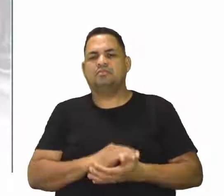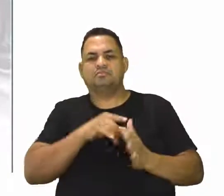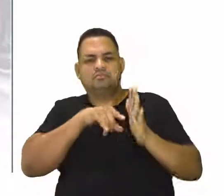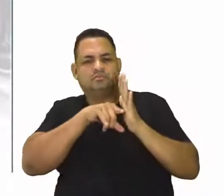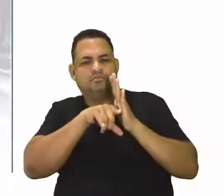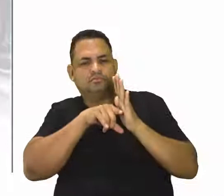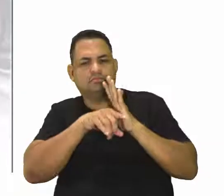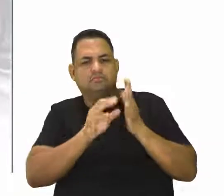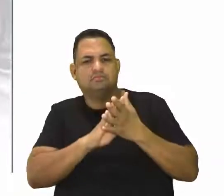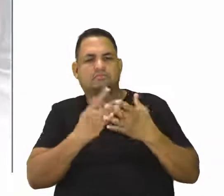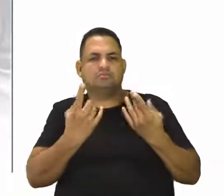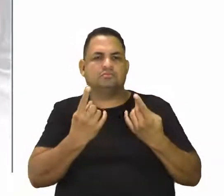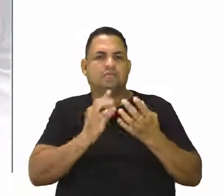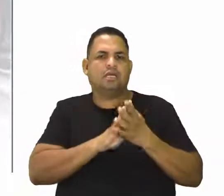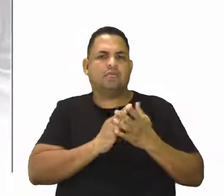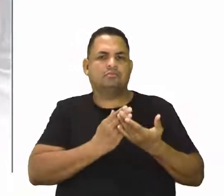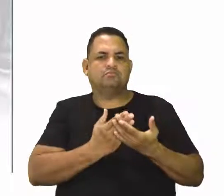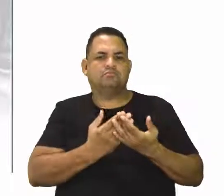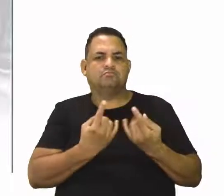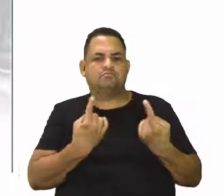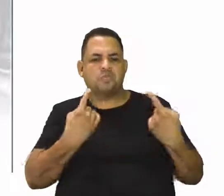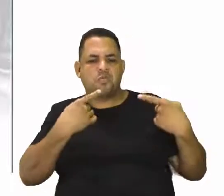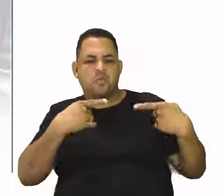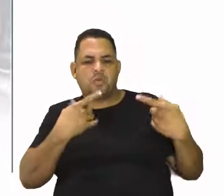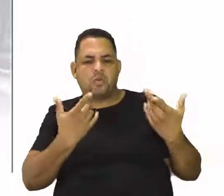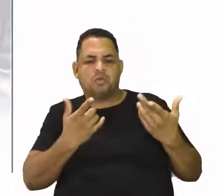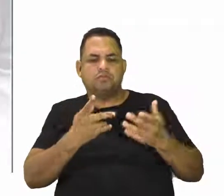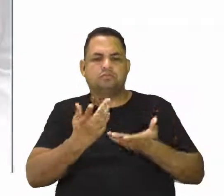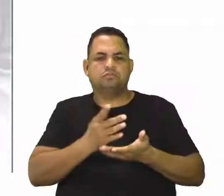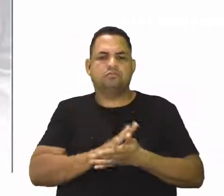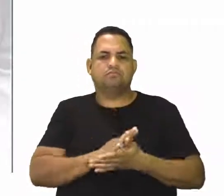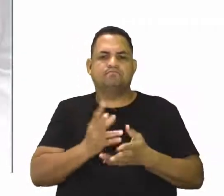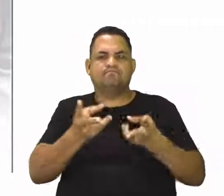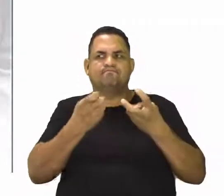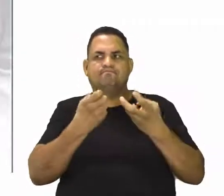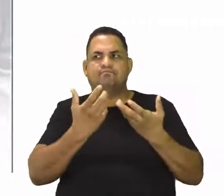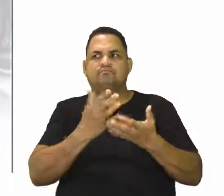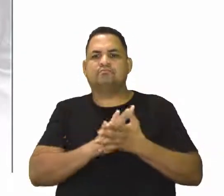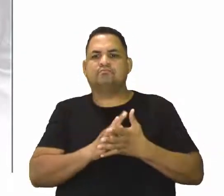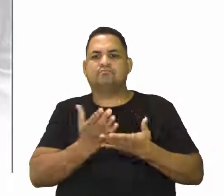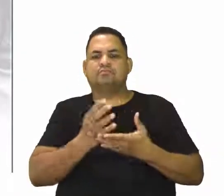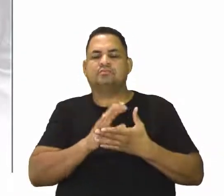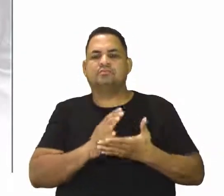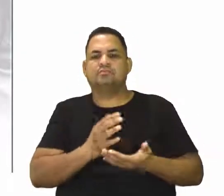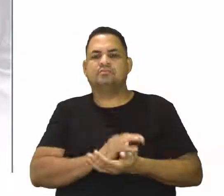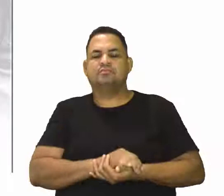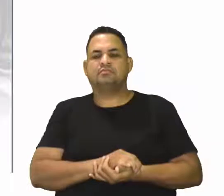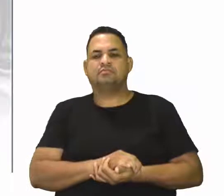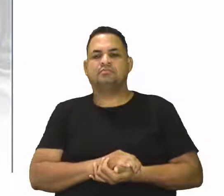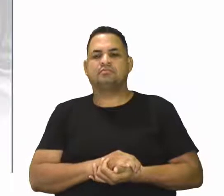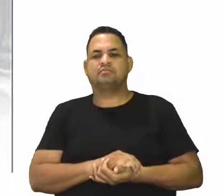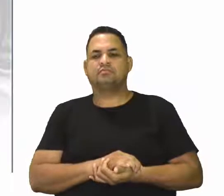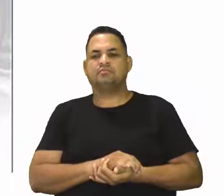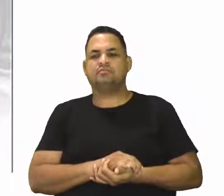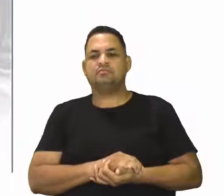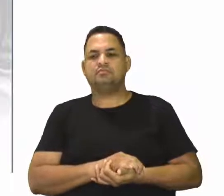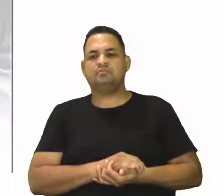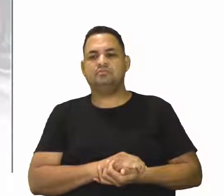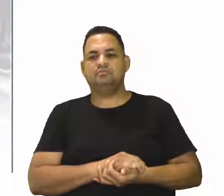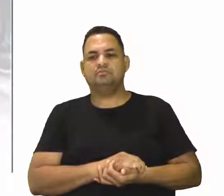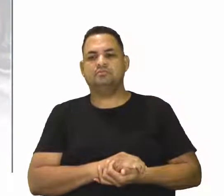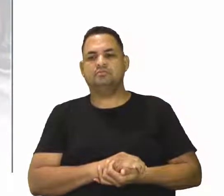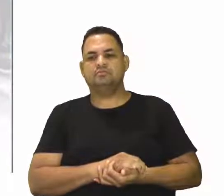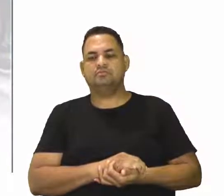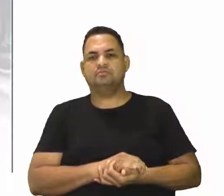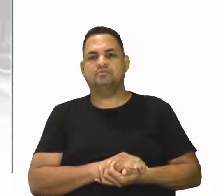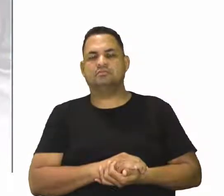Analisa os prós e contras e percebe que os caras não querem largar o osso então né aquilo que era